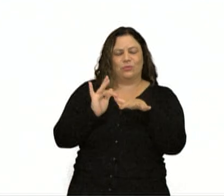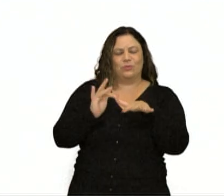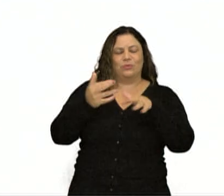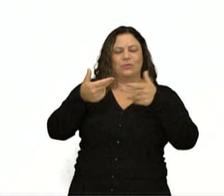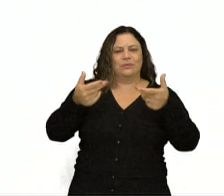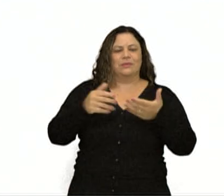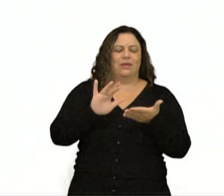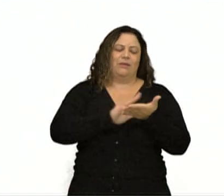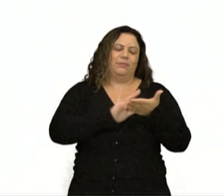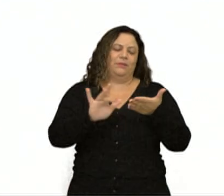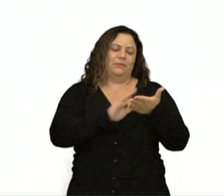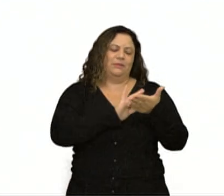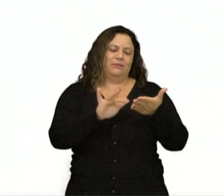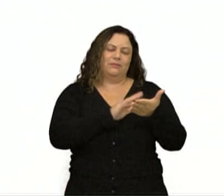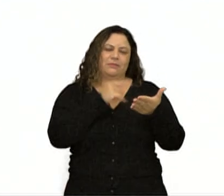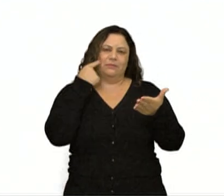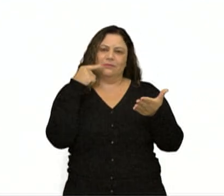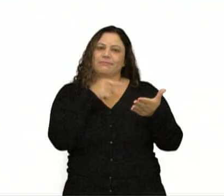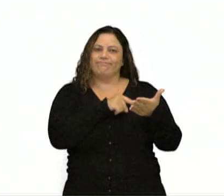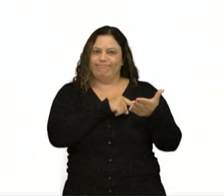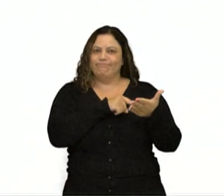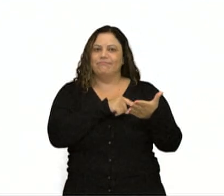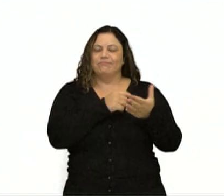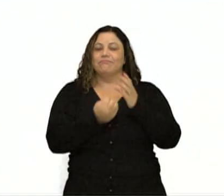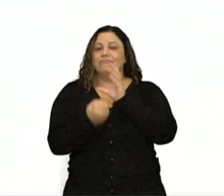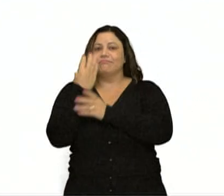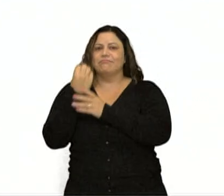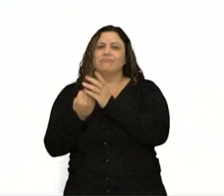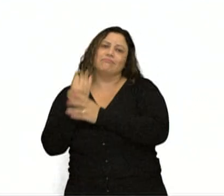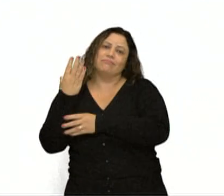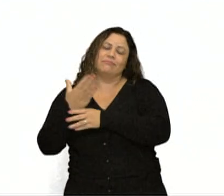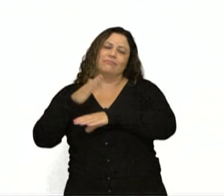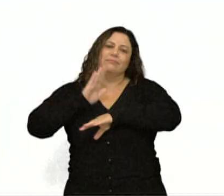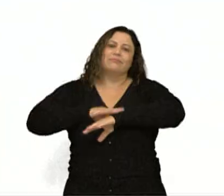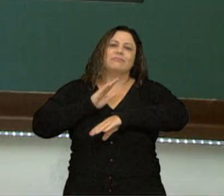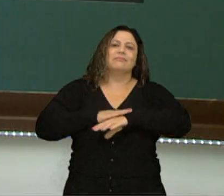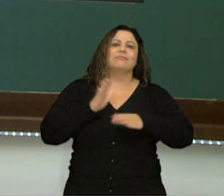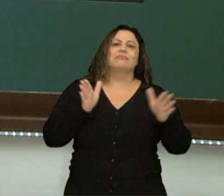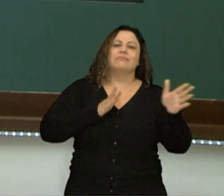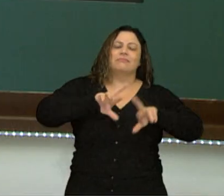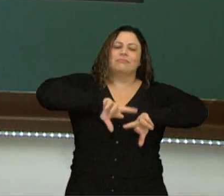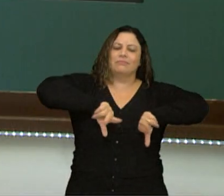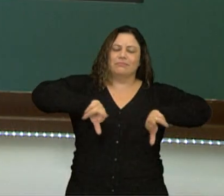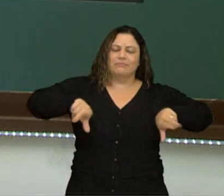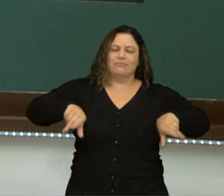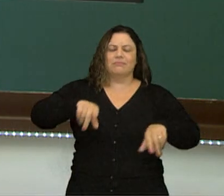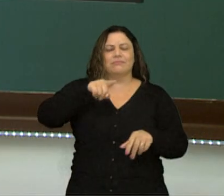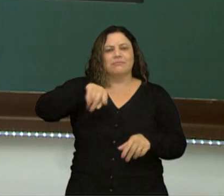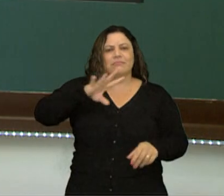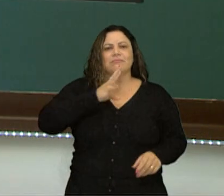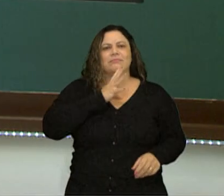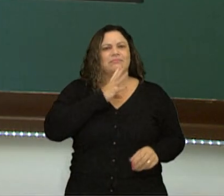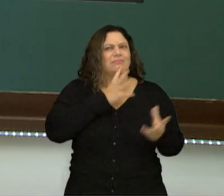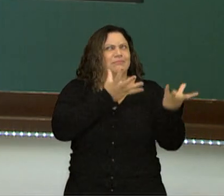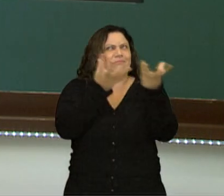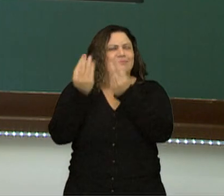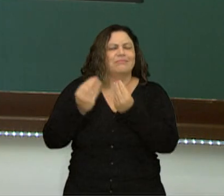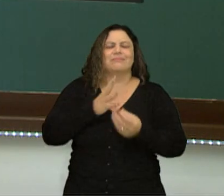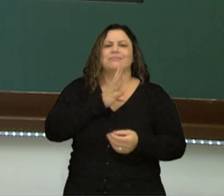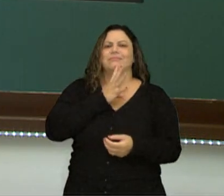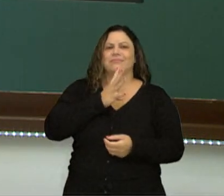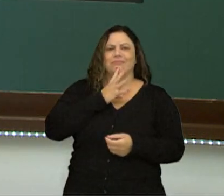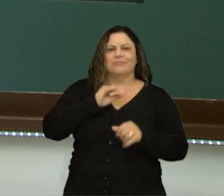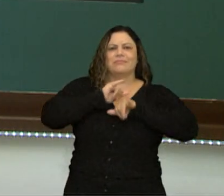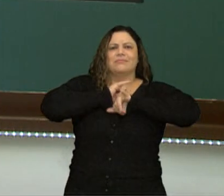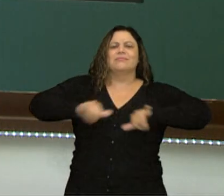celularzinho. Então, vai aparecer em vários momentos, por isso que você conhece, é muito conhecido. Veja, então, uma propaganda é